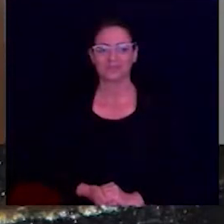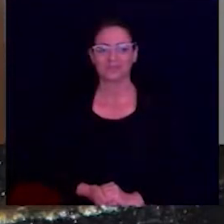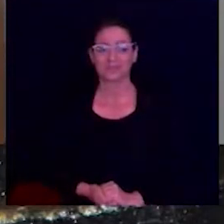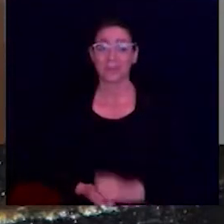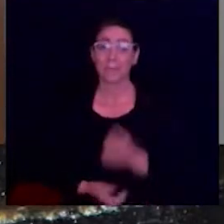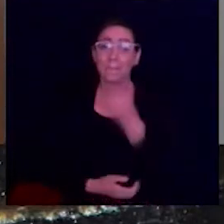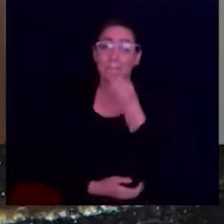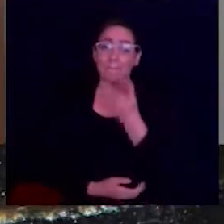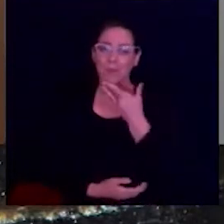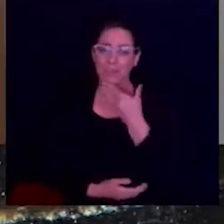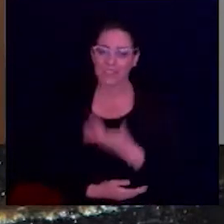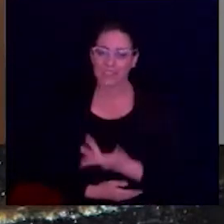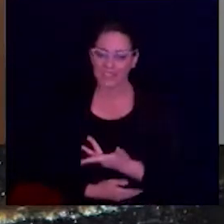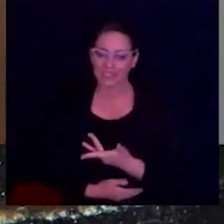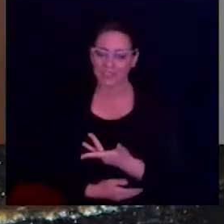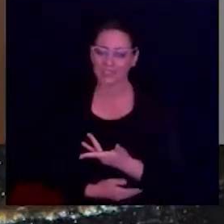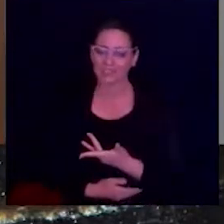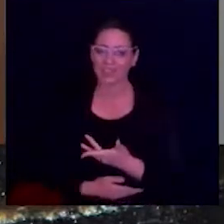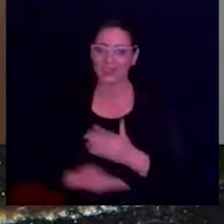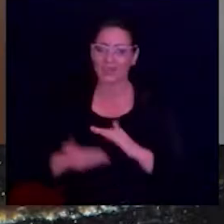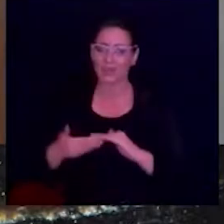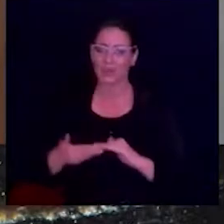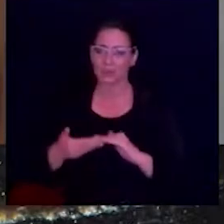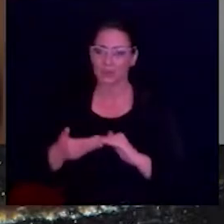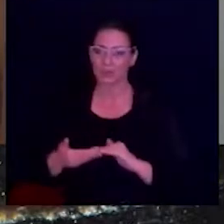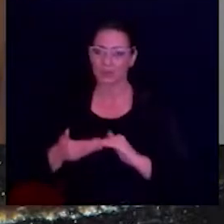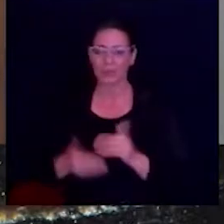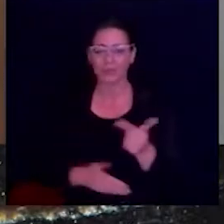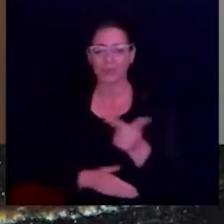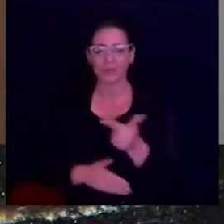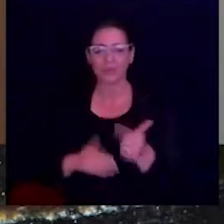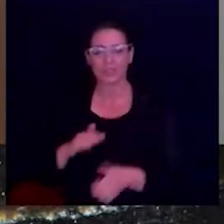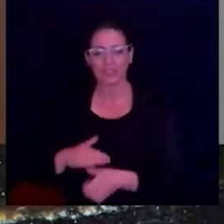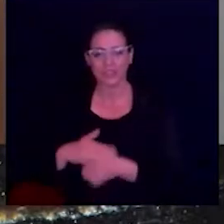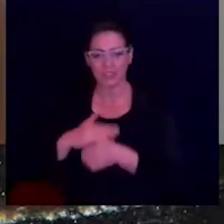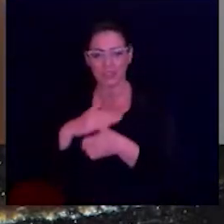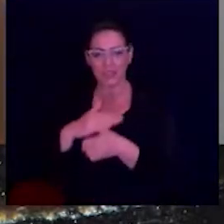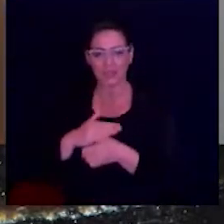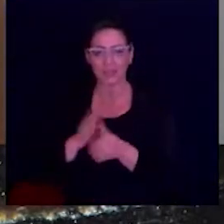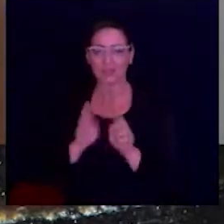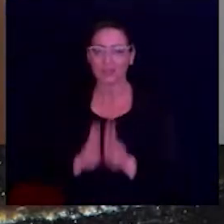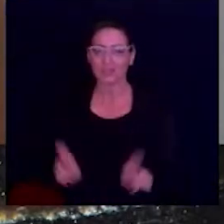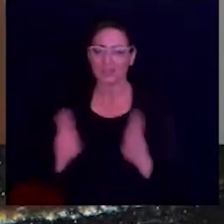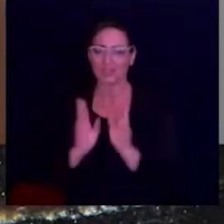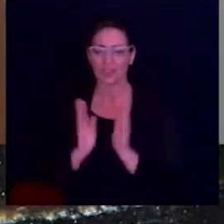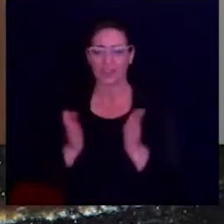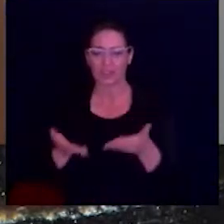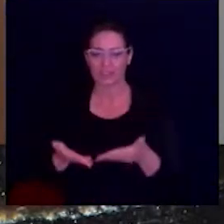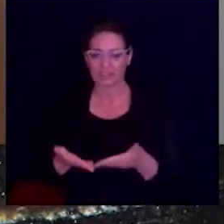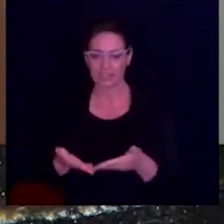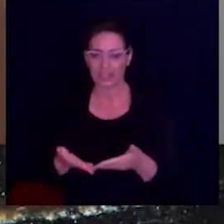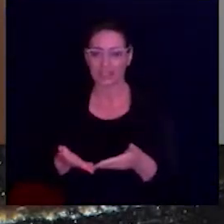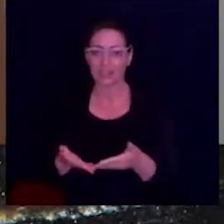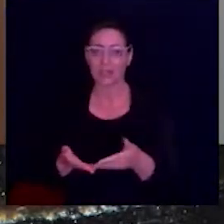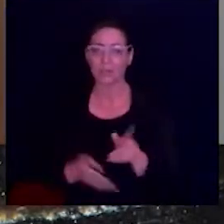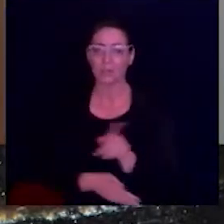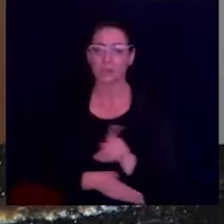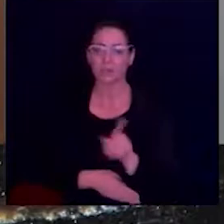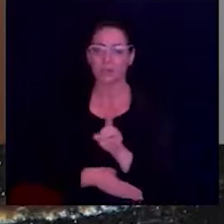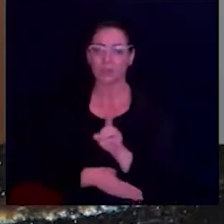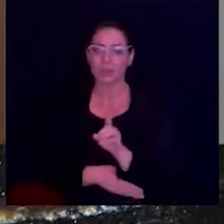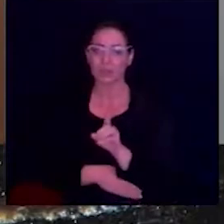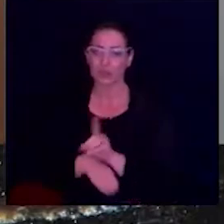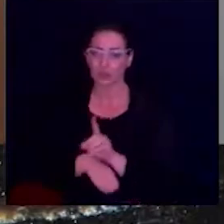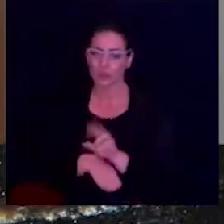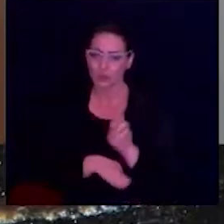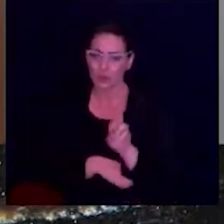Boa tarde. Saúdo o vice-reitor da Universidade La Salle, professor doutor irmão